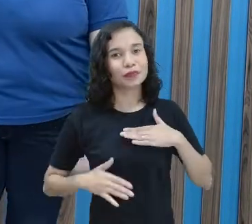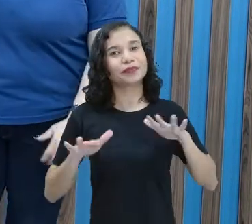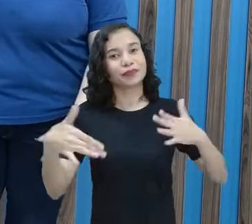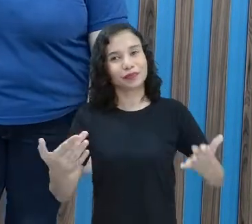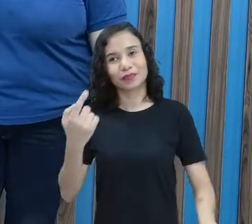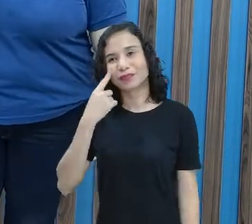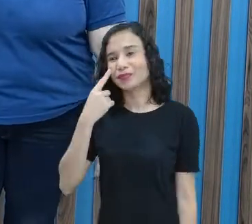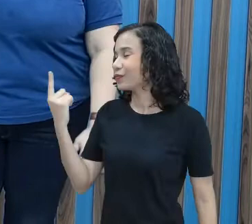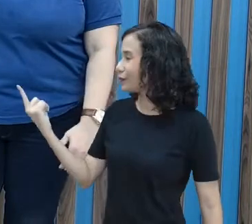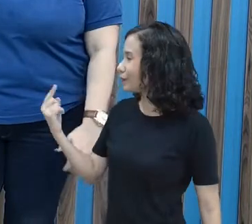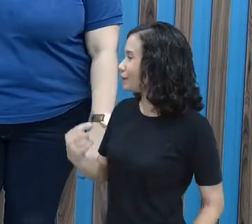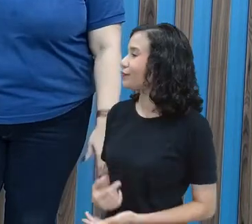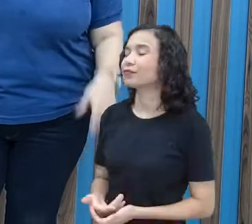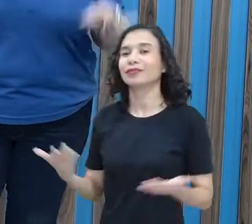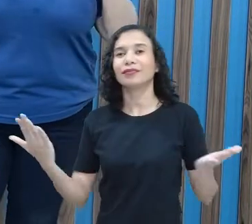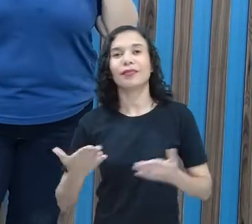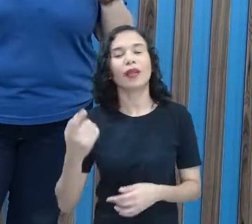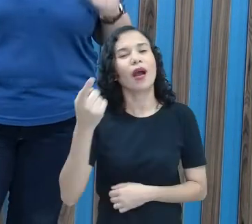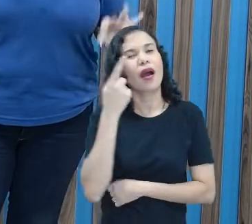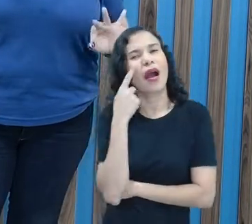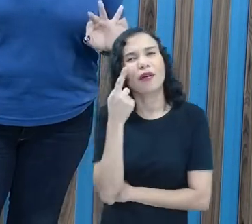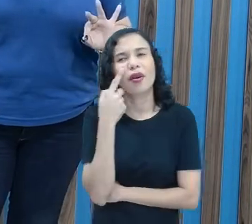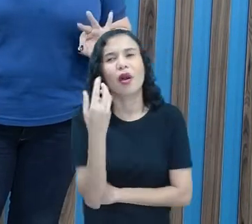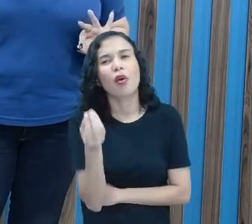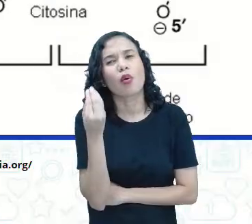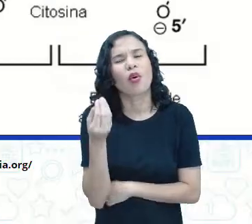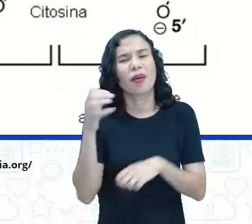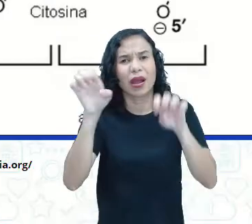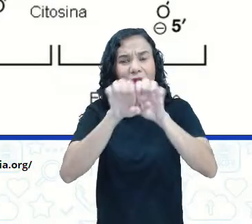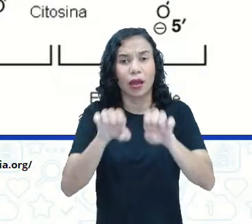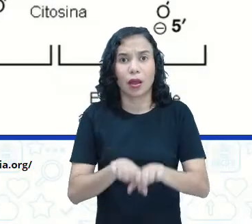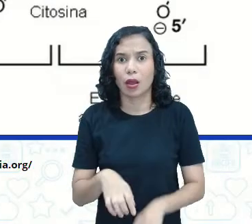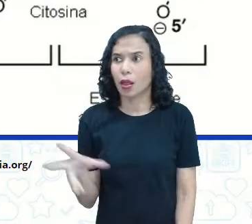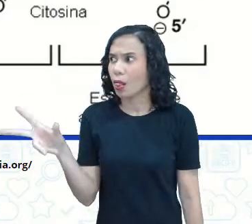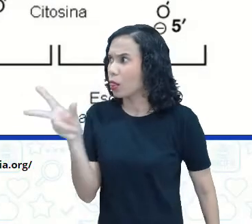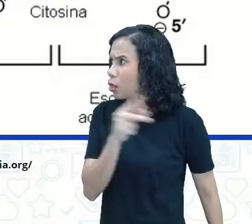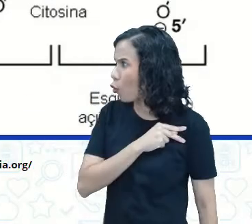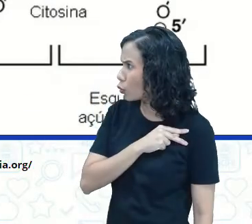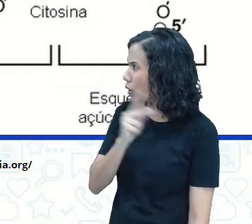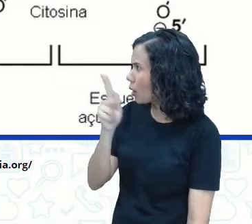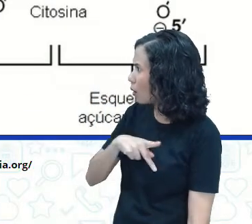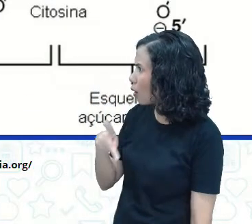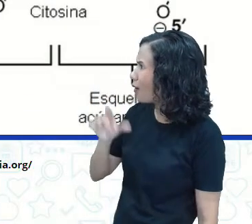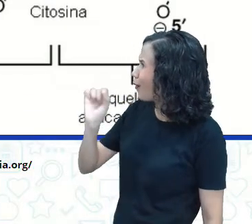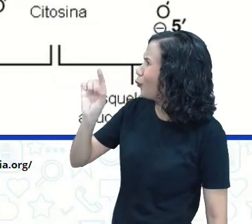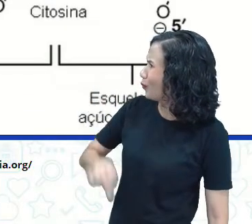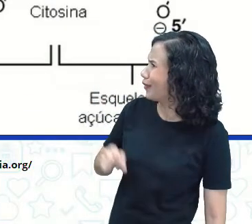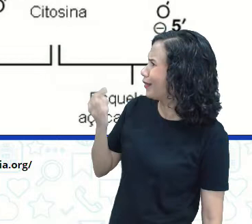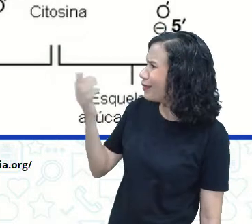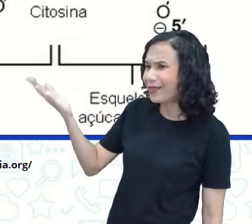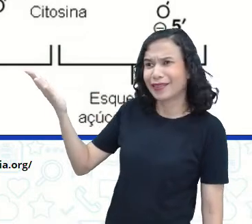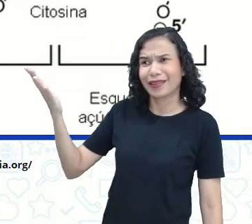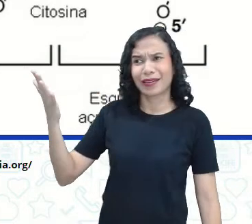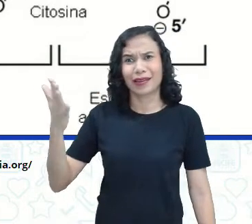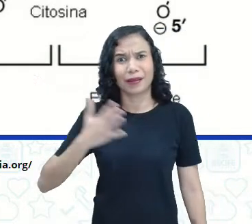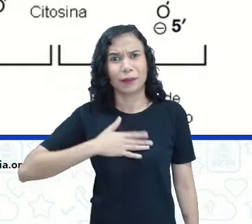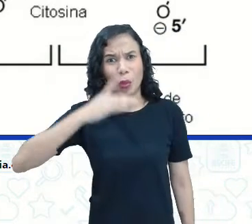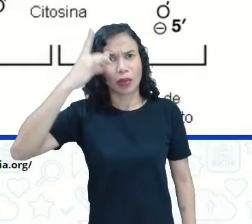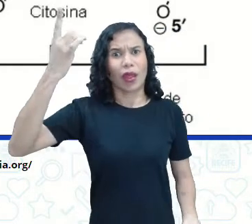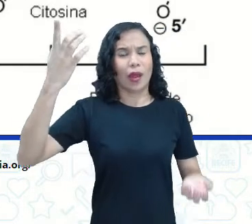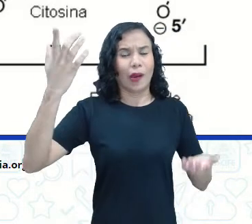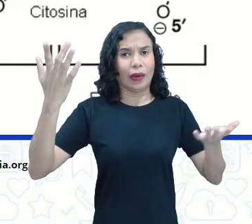Então, é isso. Vamos lá, então, ver essa estrutura. Eita, professora, que danada é isso? Pelo amor de